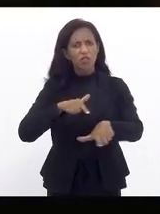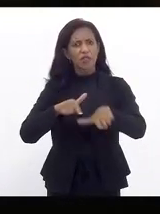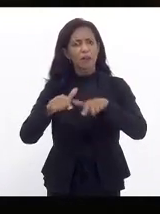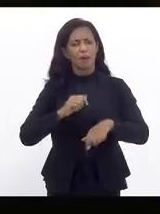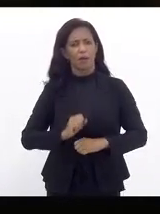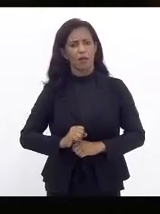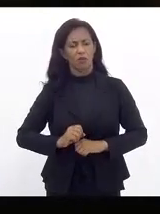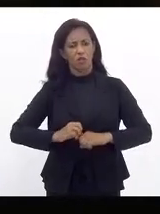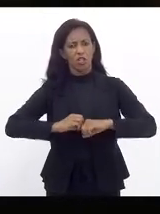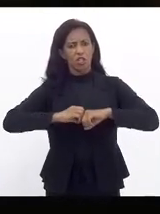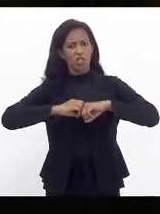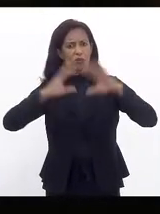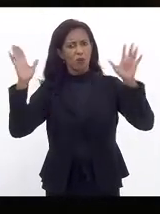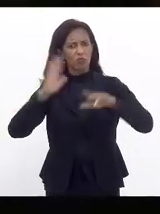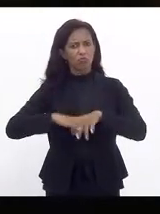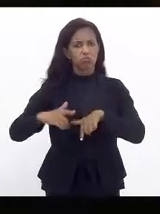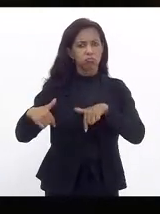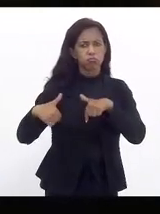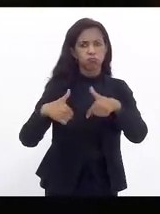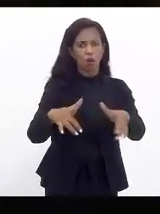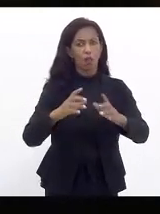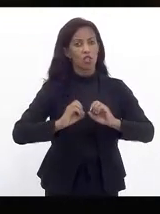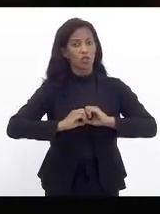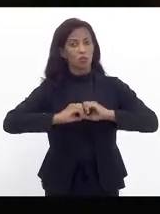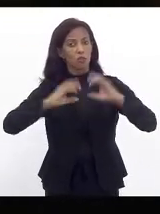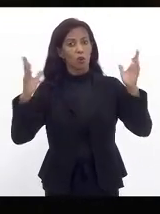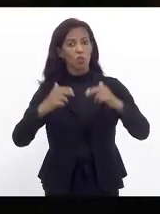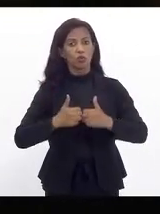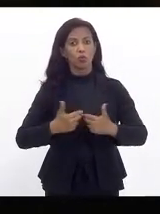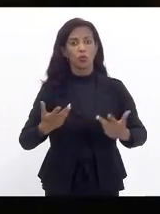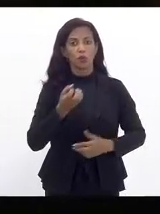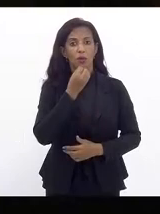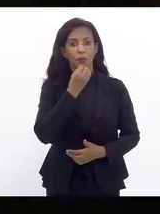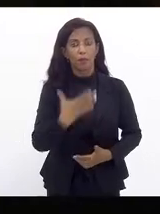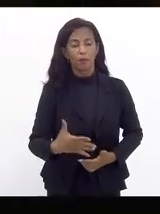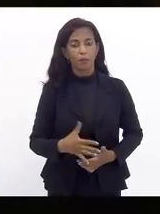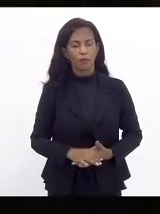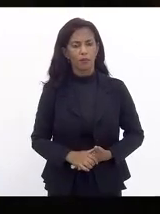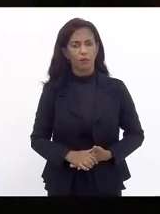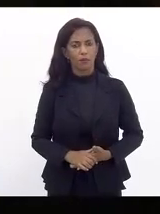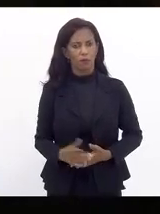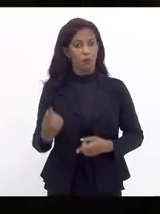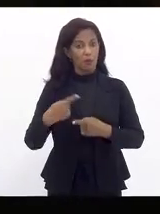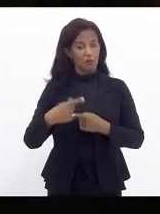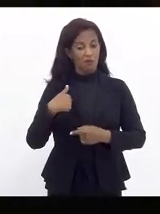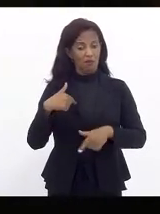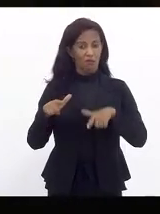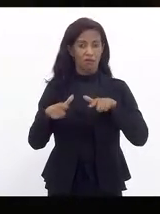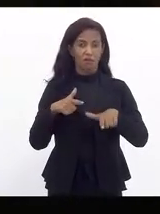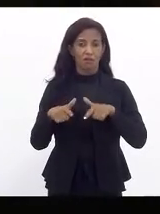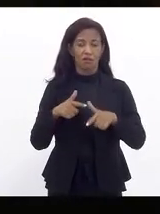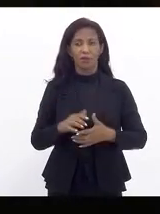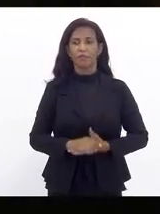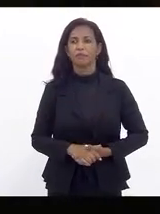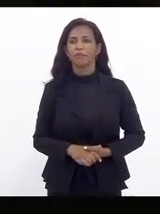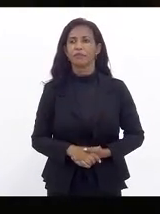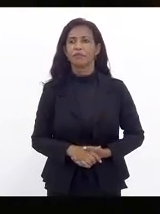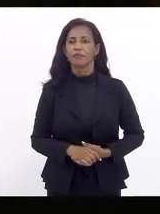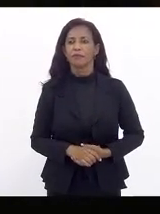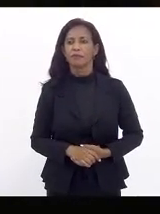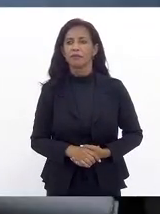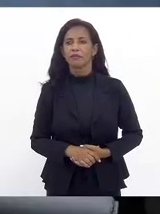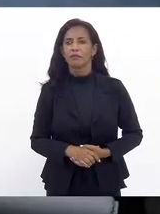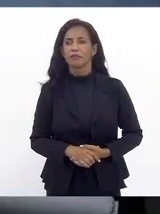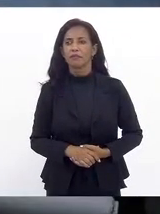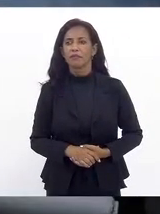atuação, explode de coisas boas, porque eu trabalho. Permite uma parte, deputada? Sim,